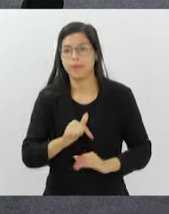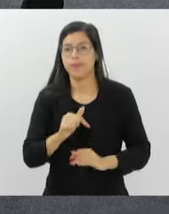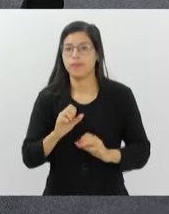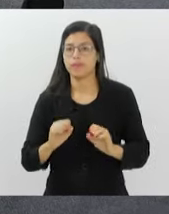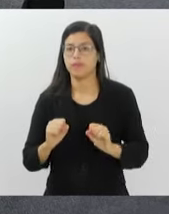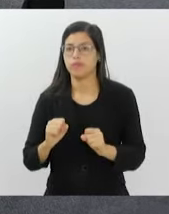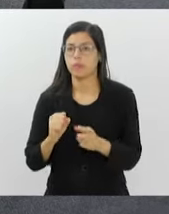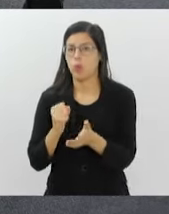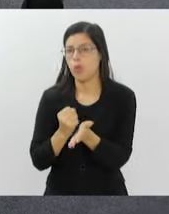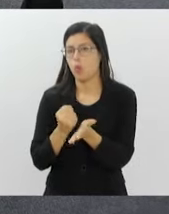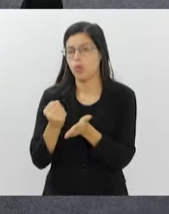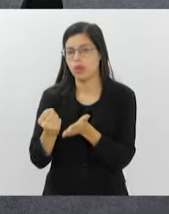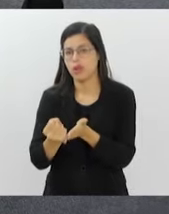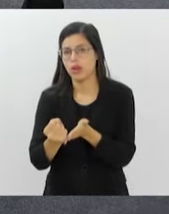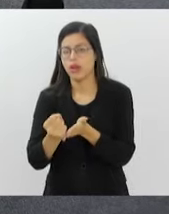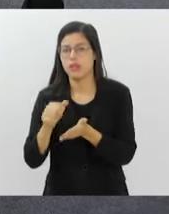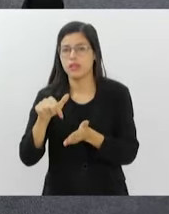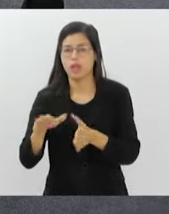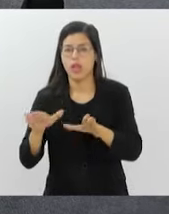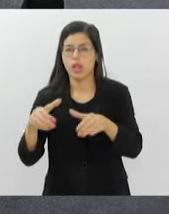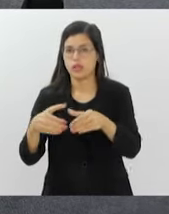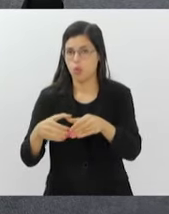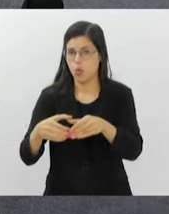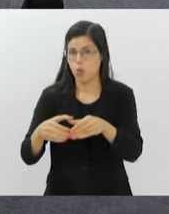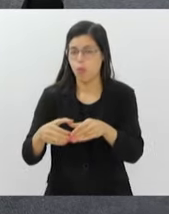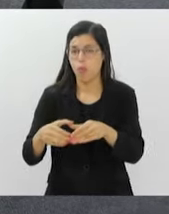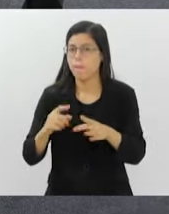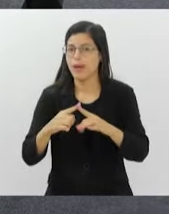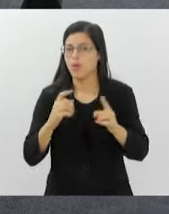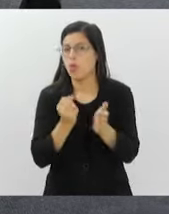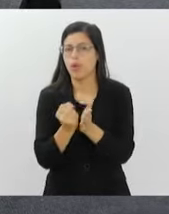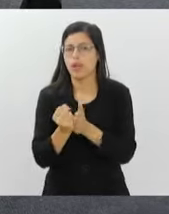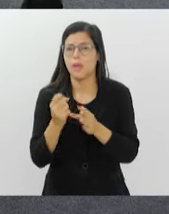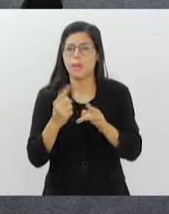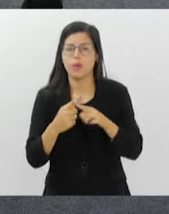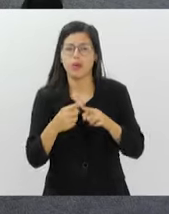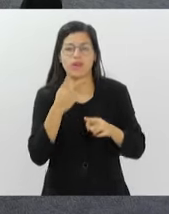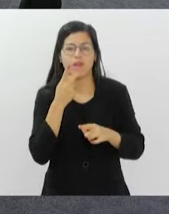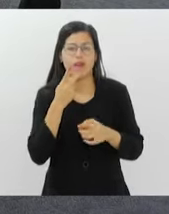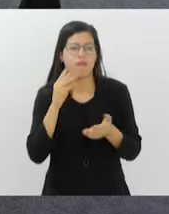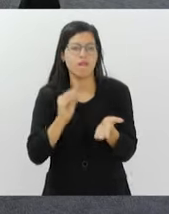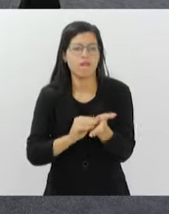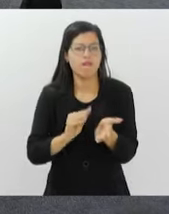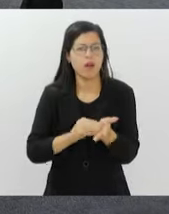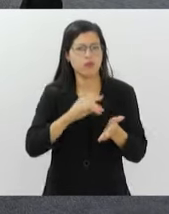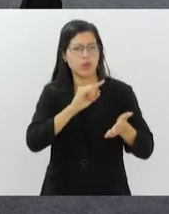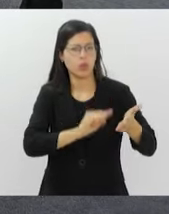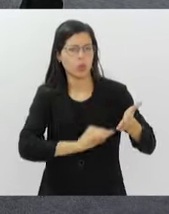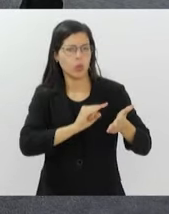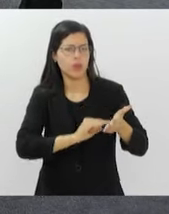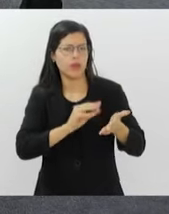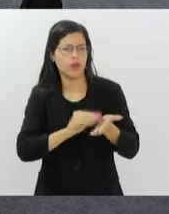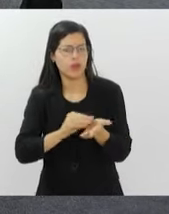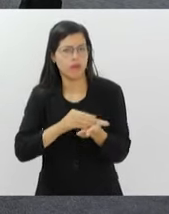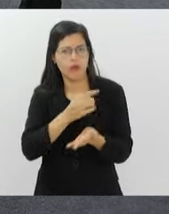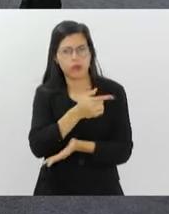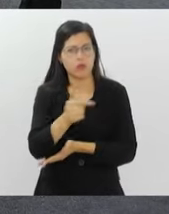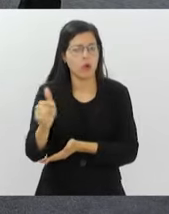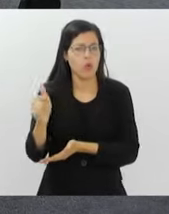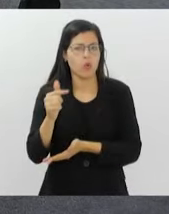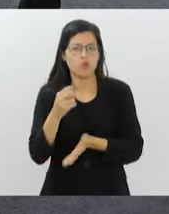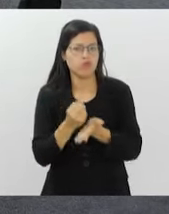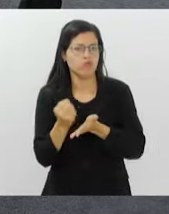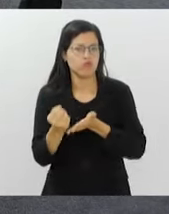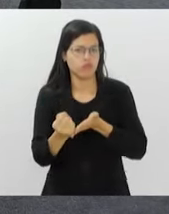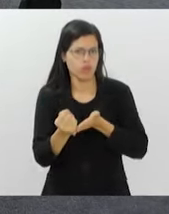deputada Dan b não contratam porque alegam que ah falta tal documento falta tal outro não contratam as cooperativas